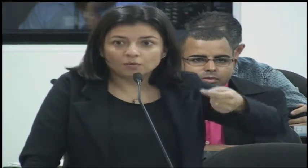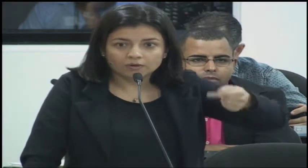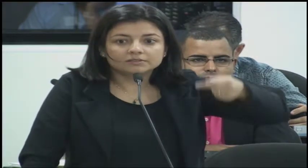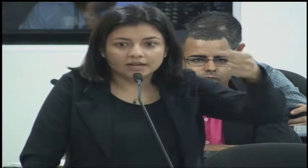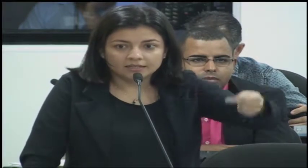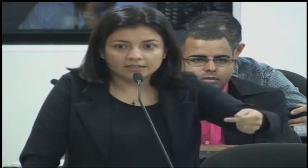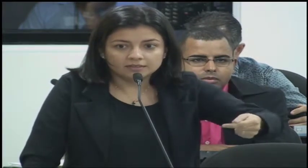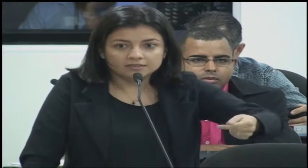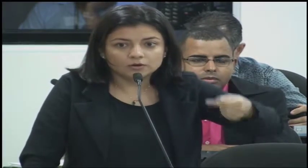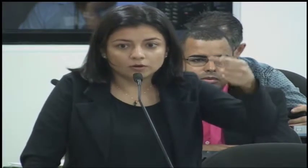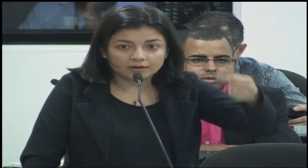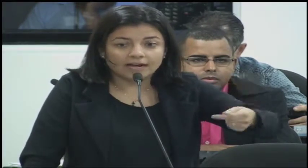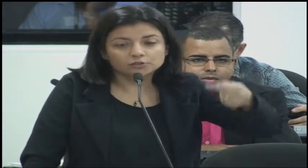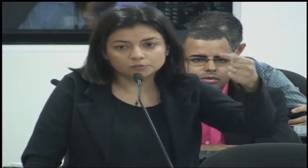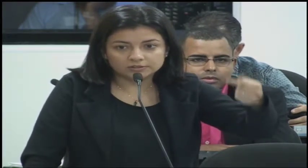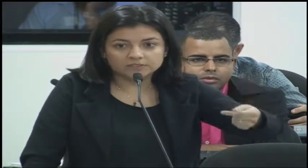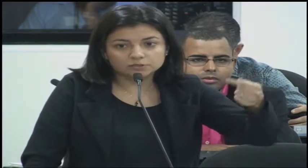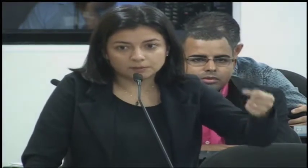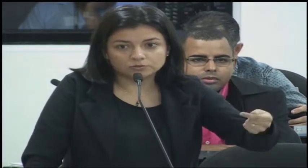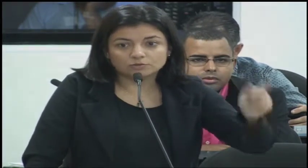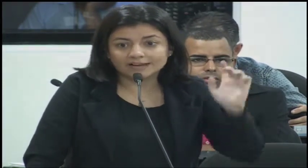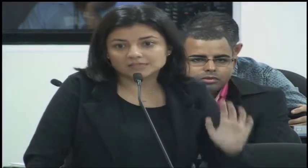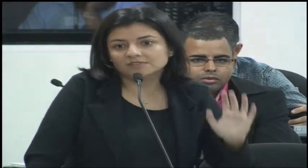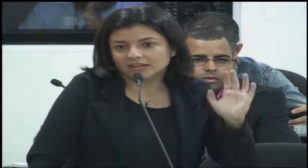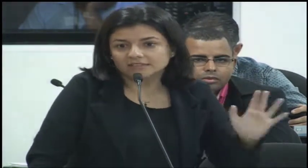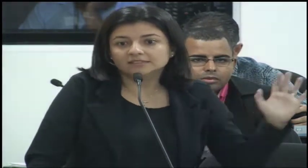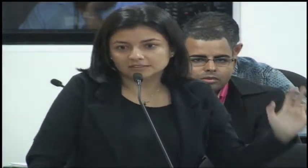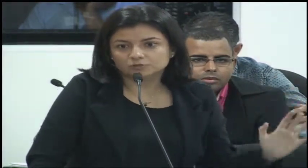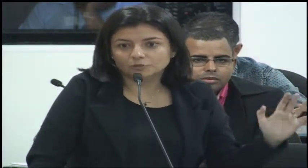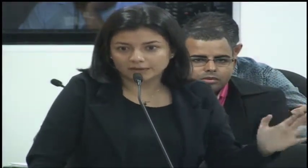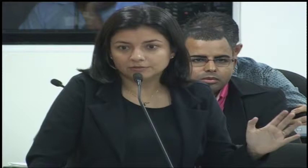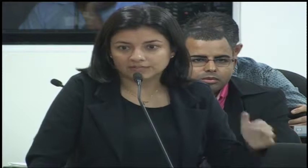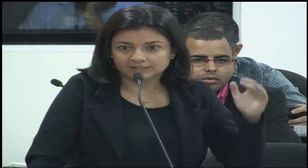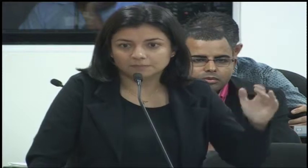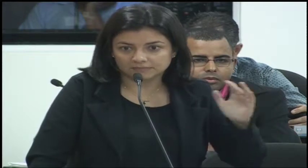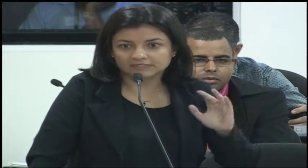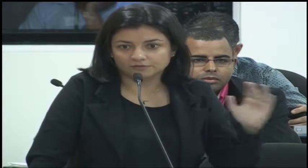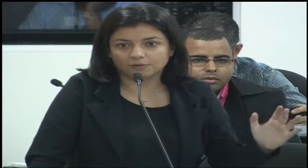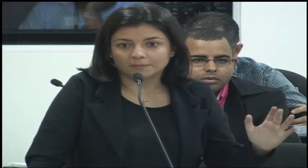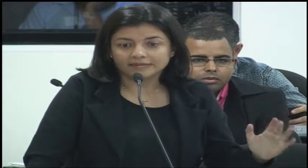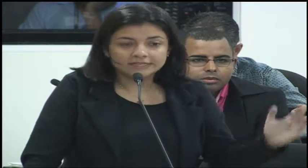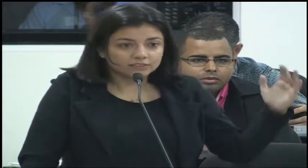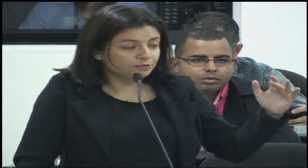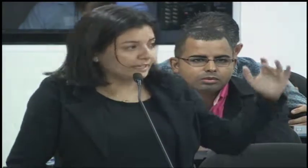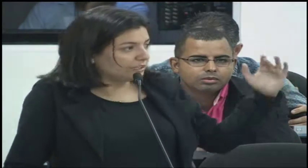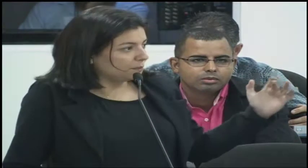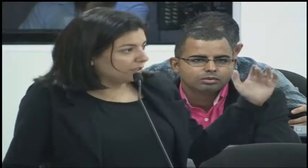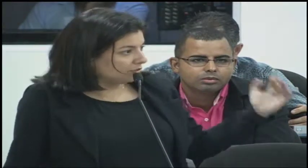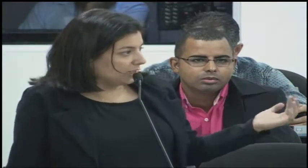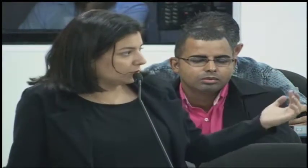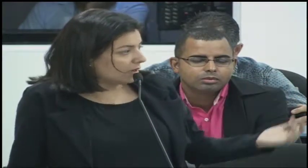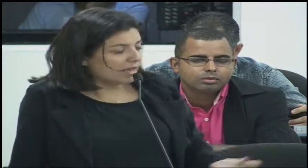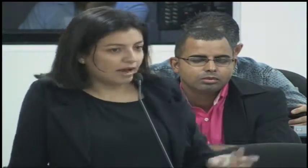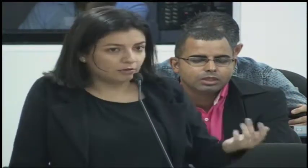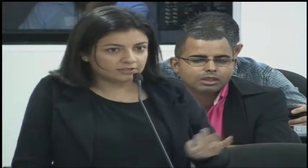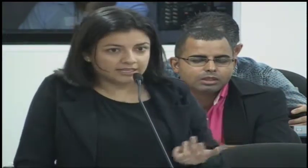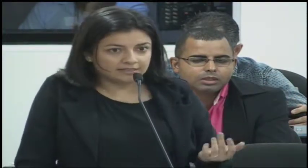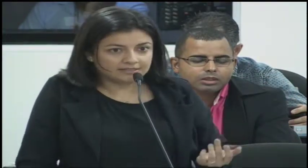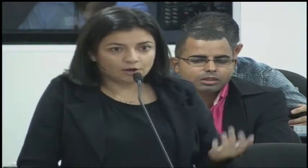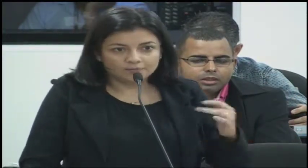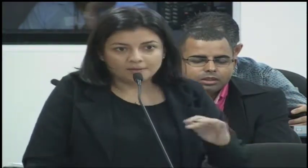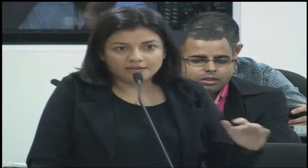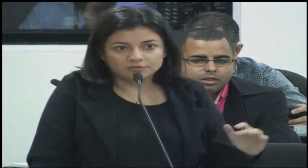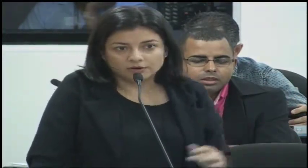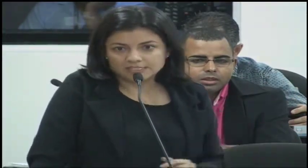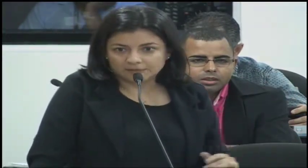eu gostaria de colocar os motivos pelos quais me vali desse instrumento, dessa forma. Então fica aqui um pedido aos